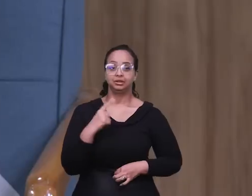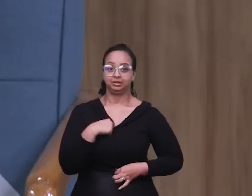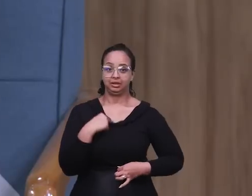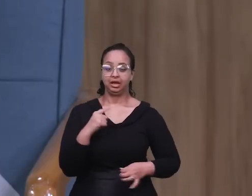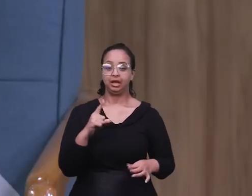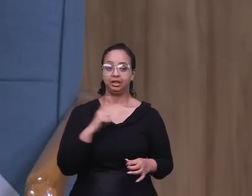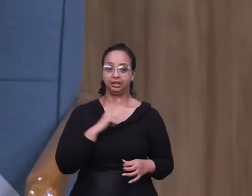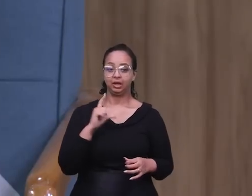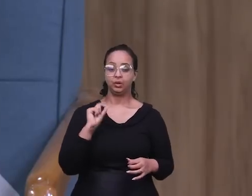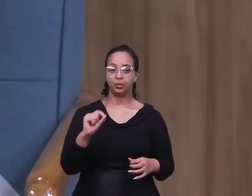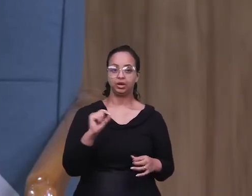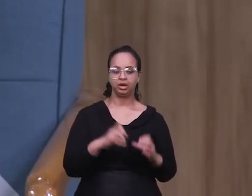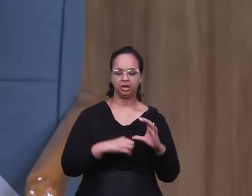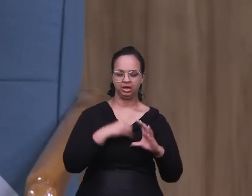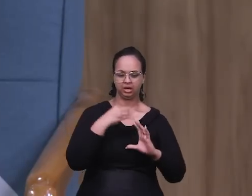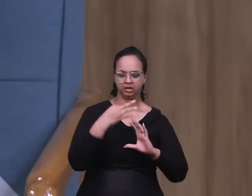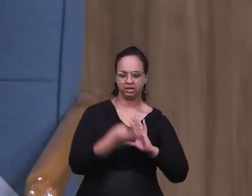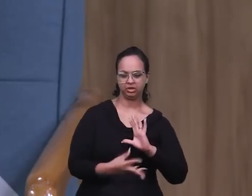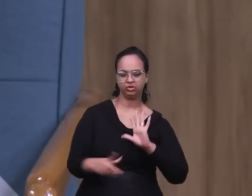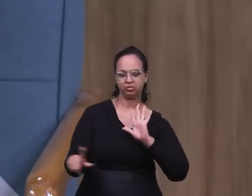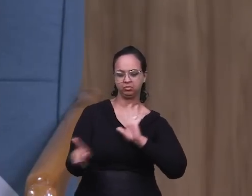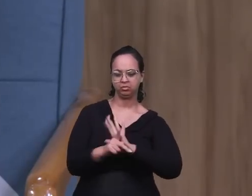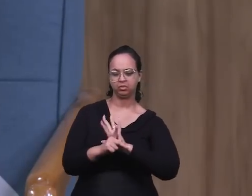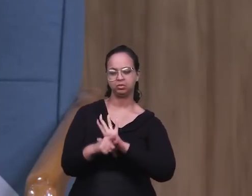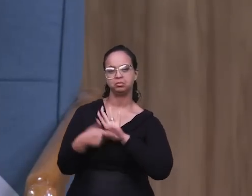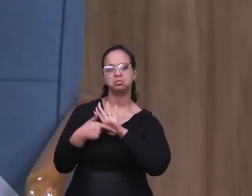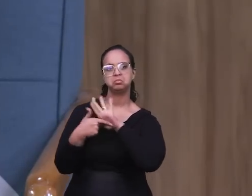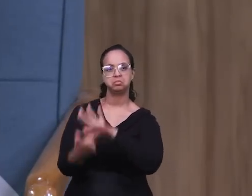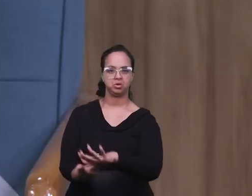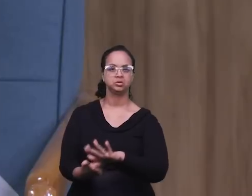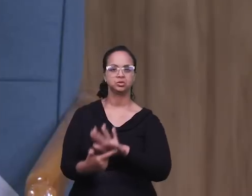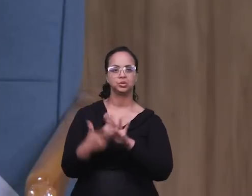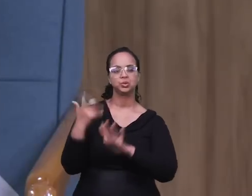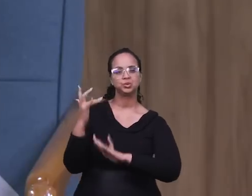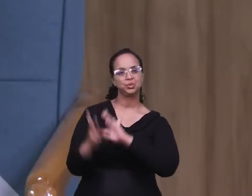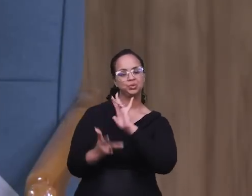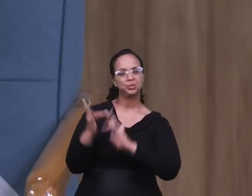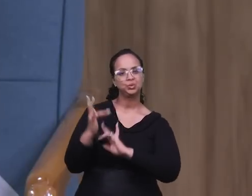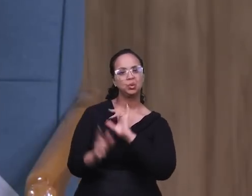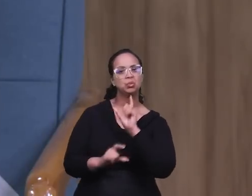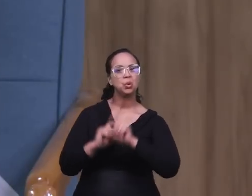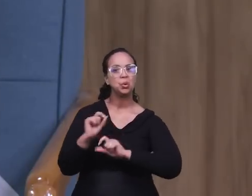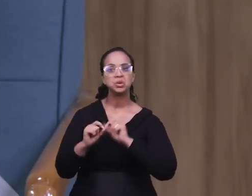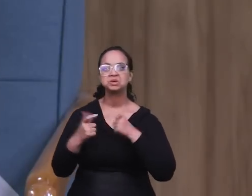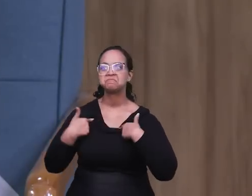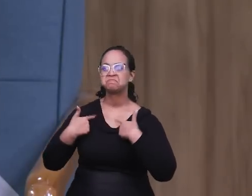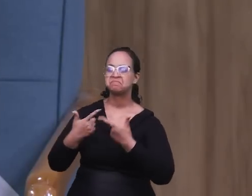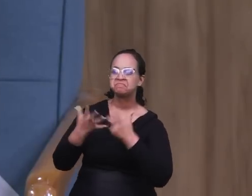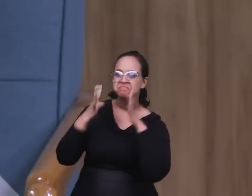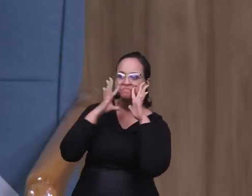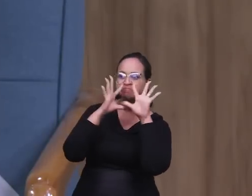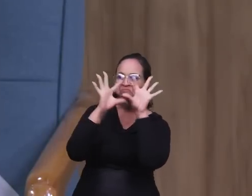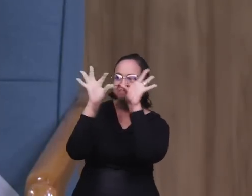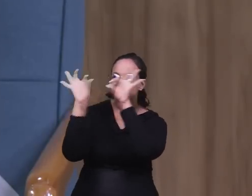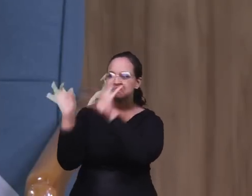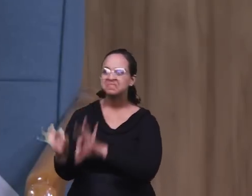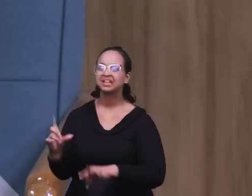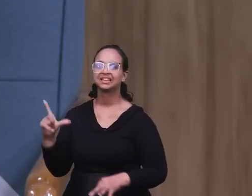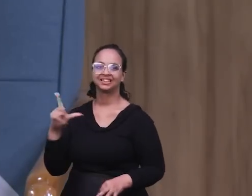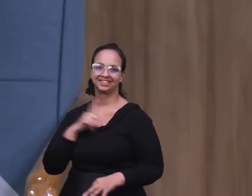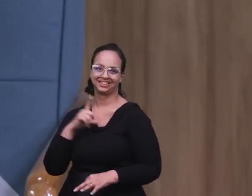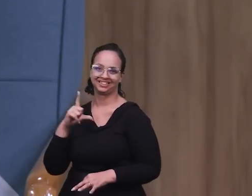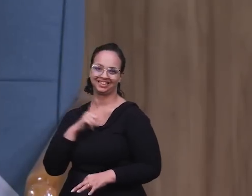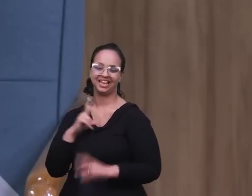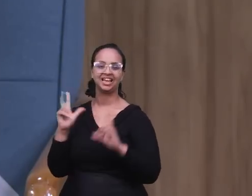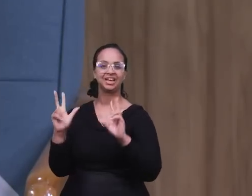E das características que a noiva aponta do noivo, né, daquilo que ela vê no noivo, nós